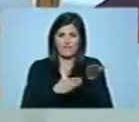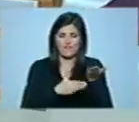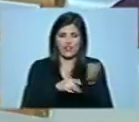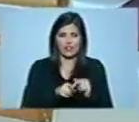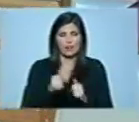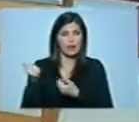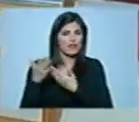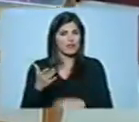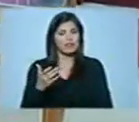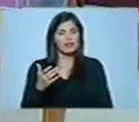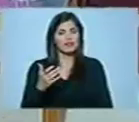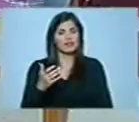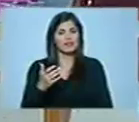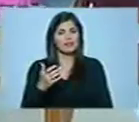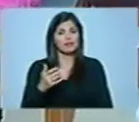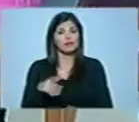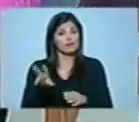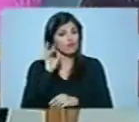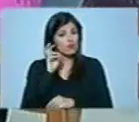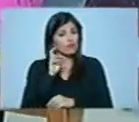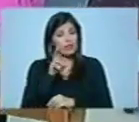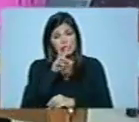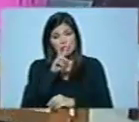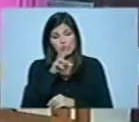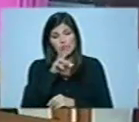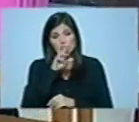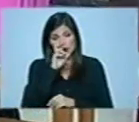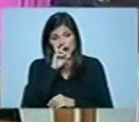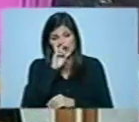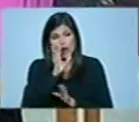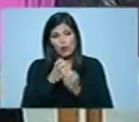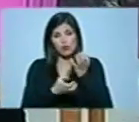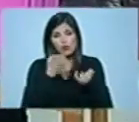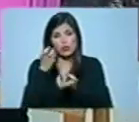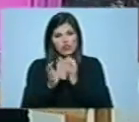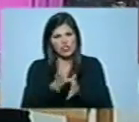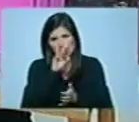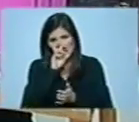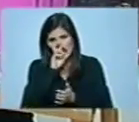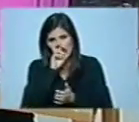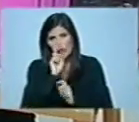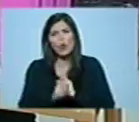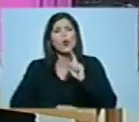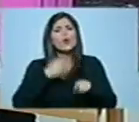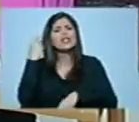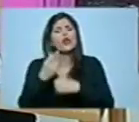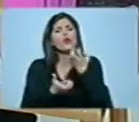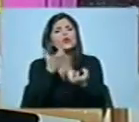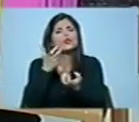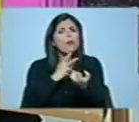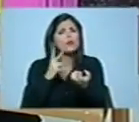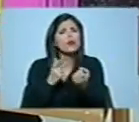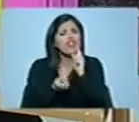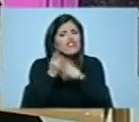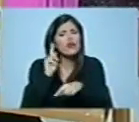Bem-vinda! Já será cozido! Olá! O que tem o cozido à portuguesa de diferente dos outros